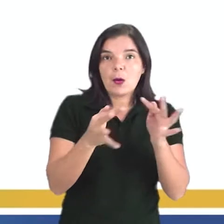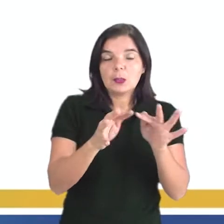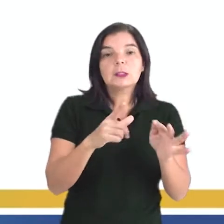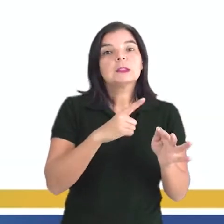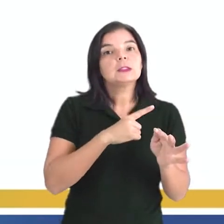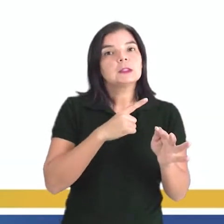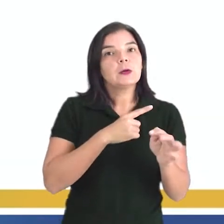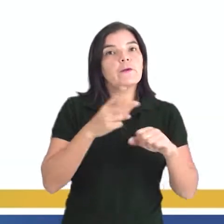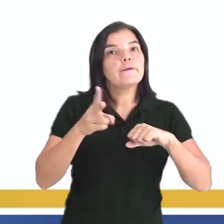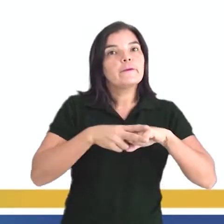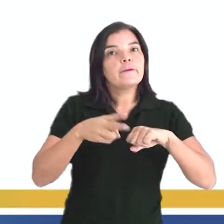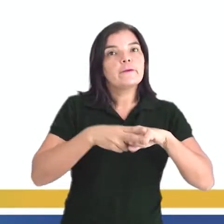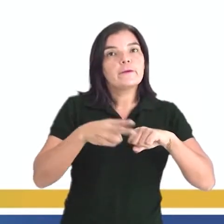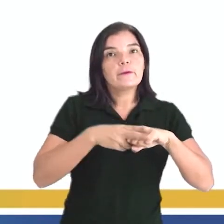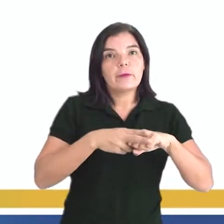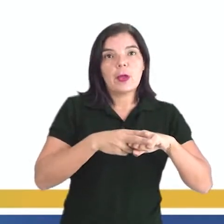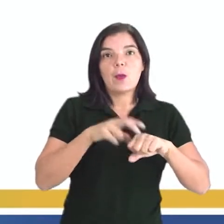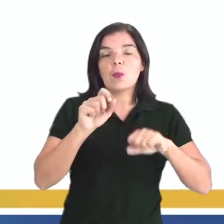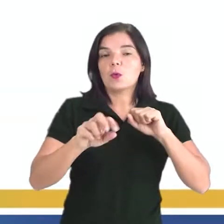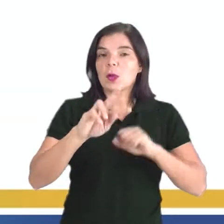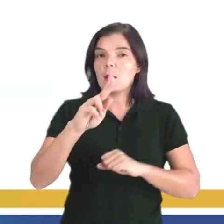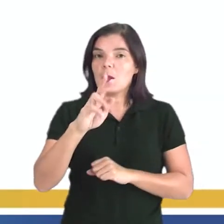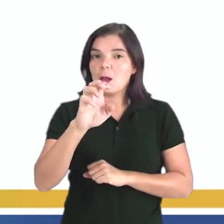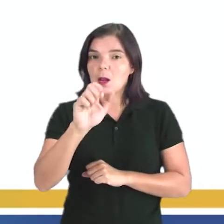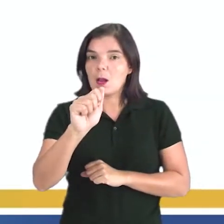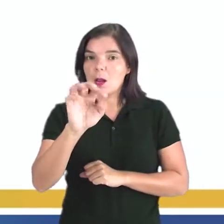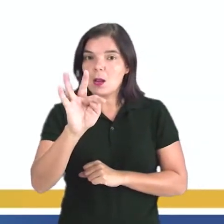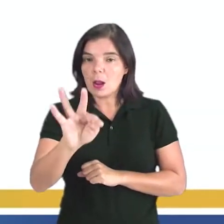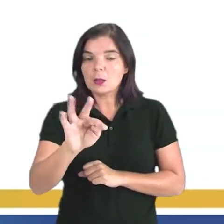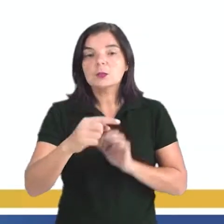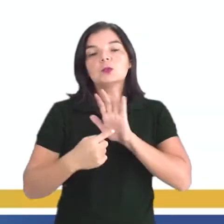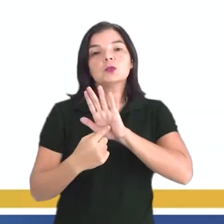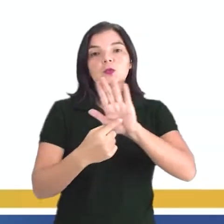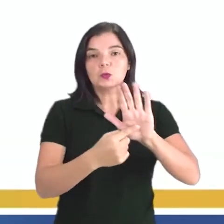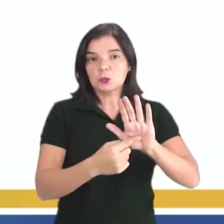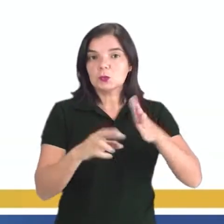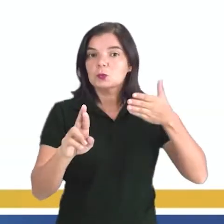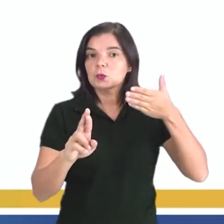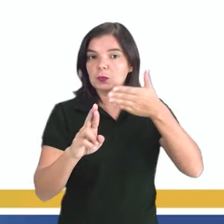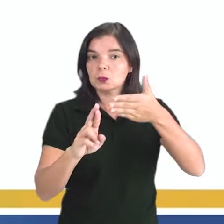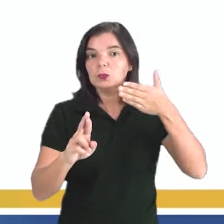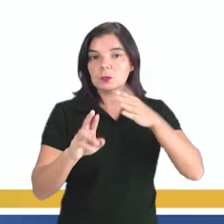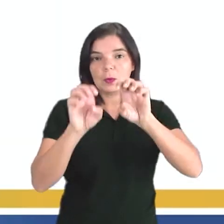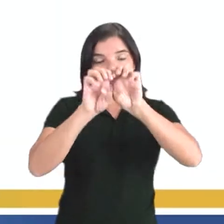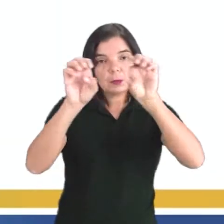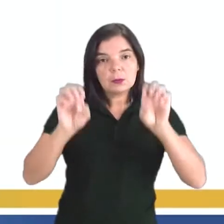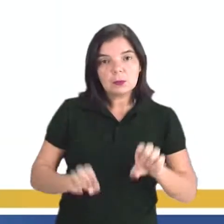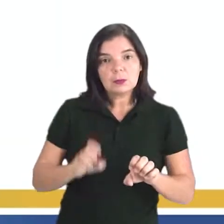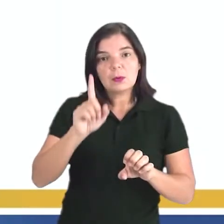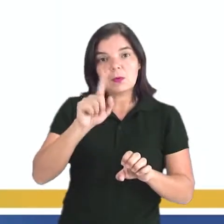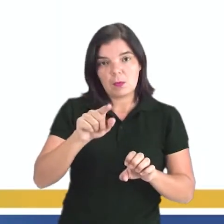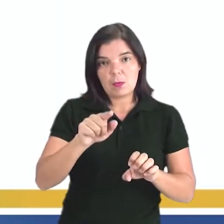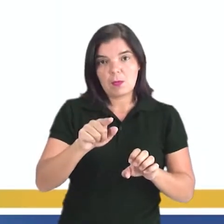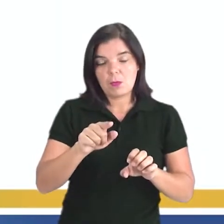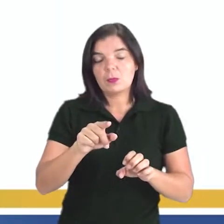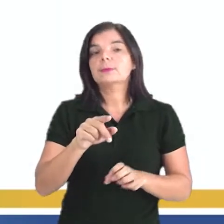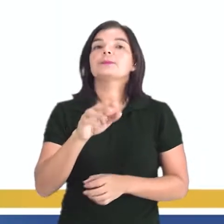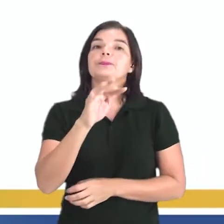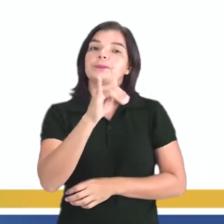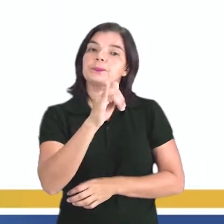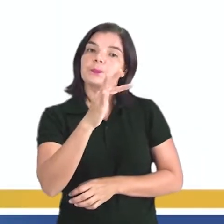nós temos o verbo heat, que está de roxinho, né? Ele se refere à nossa primeira parte da estrutura, que é a sentença com